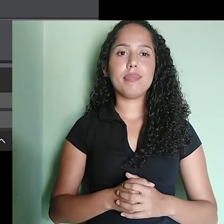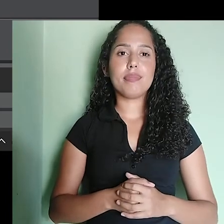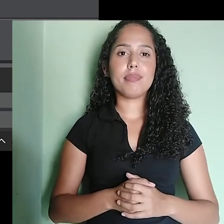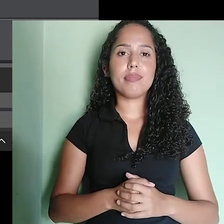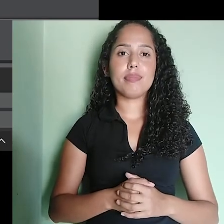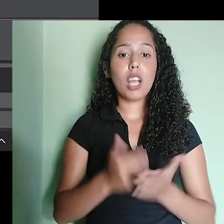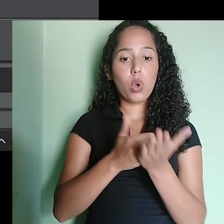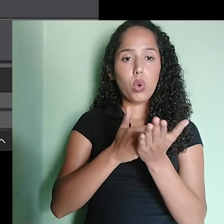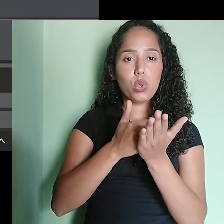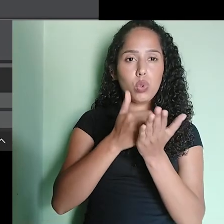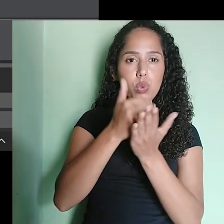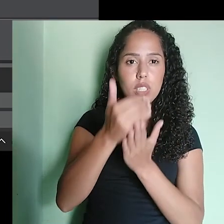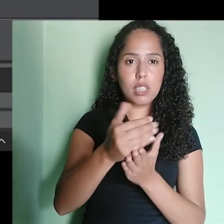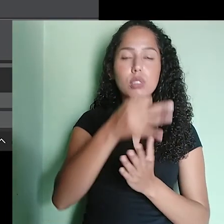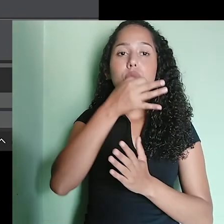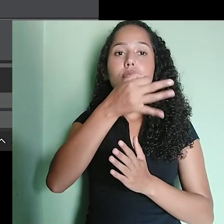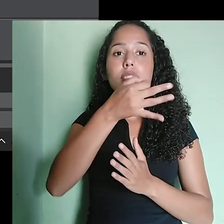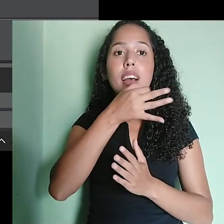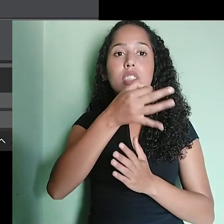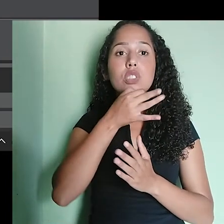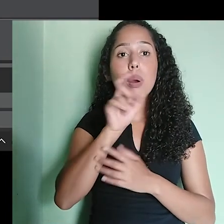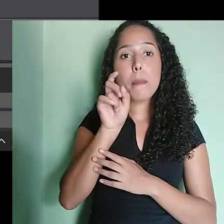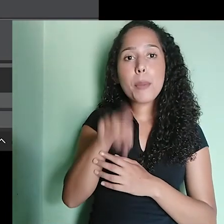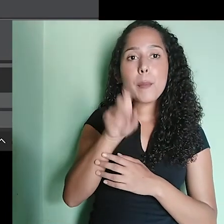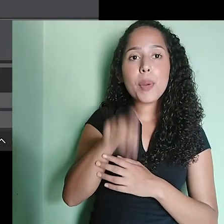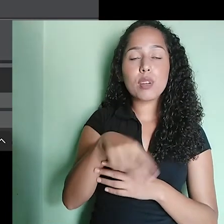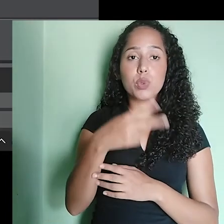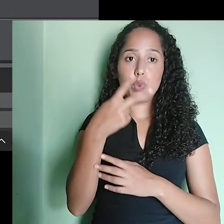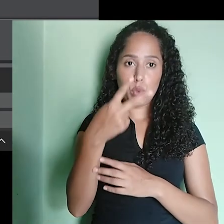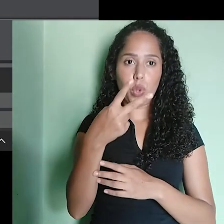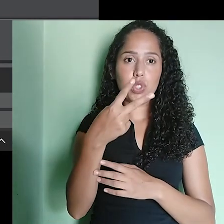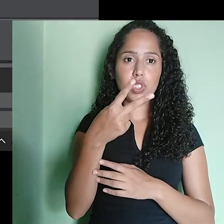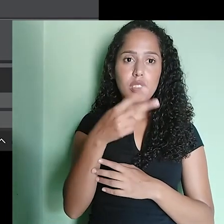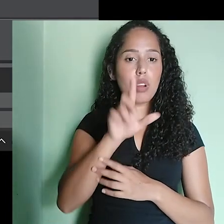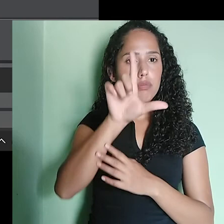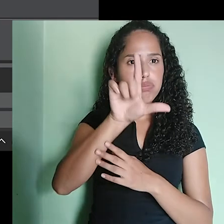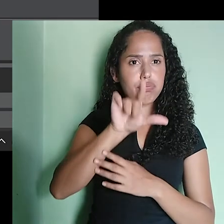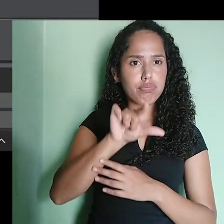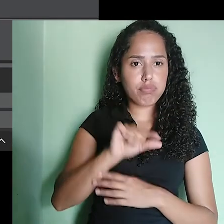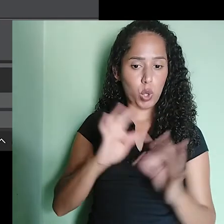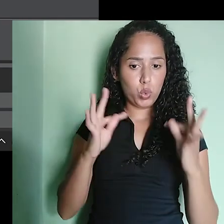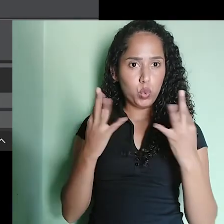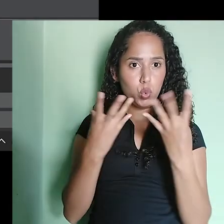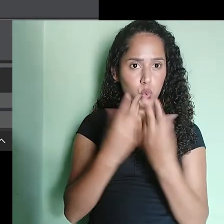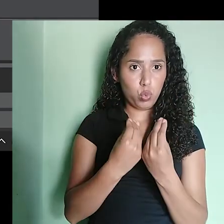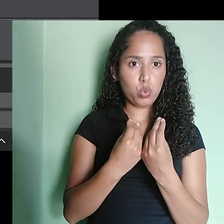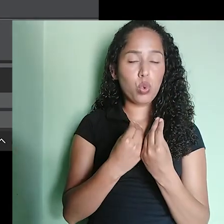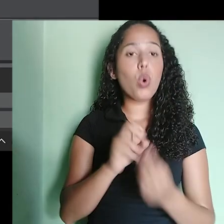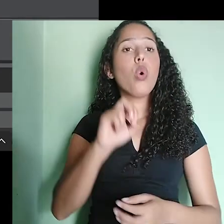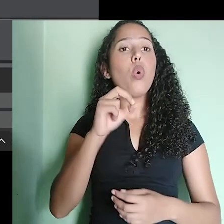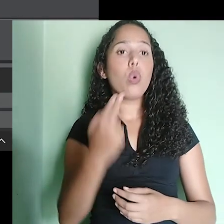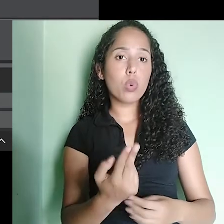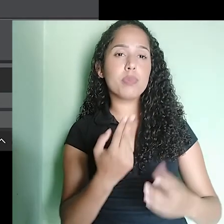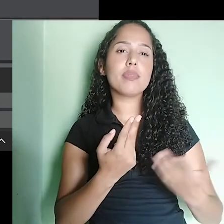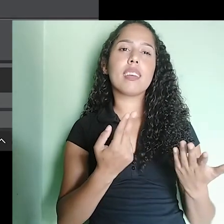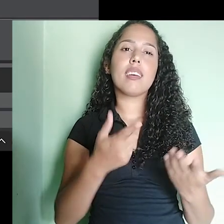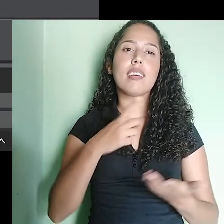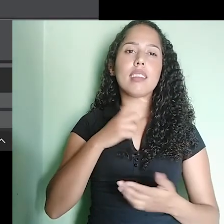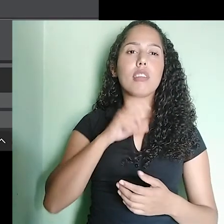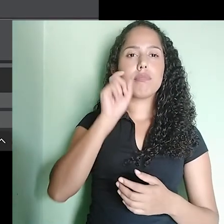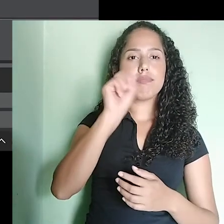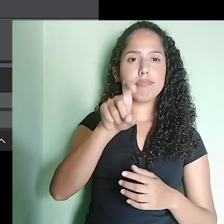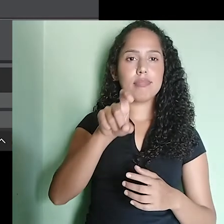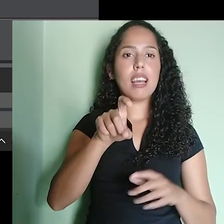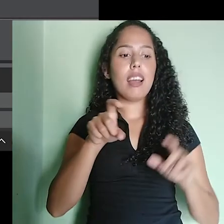aqui no início da faixa, dar dois cliques, pronto. Você vai selecionar tudo ao mesmo tempo, tá? Ou daquela maneira, de você clicar no